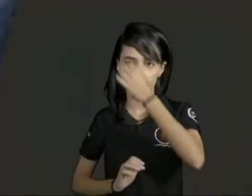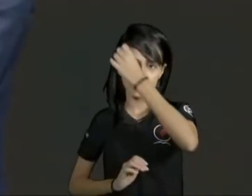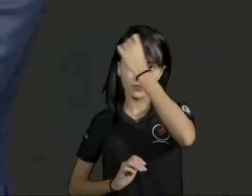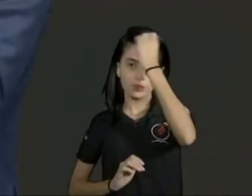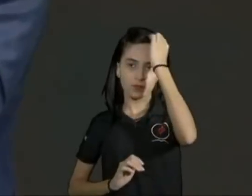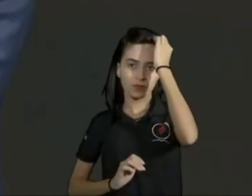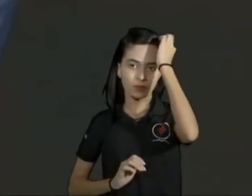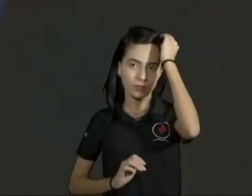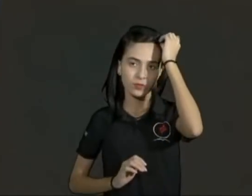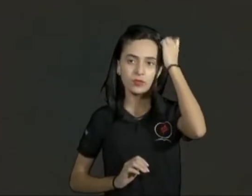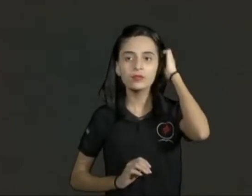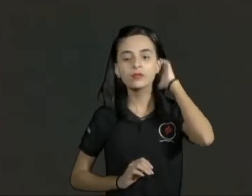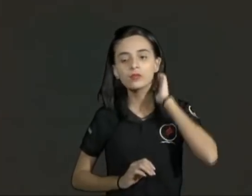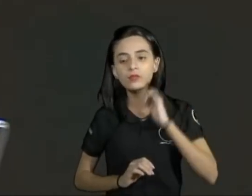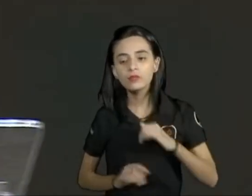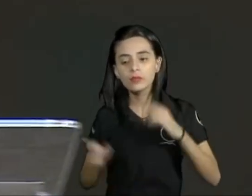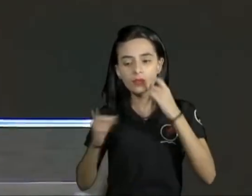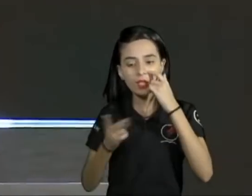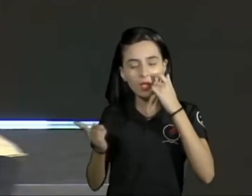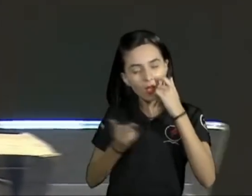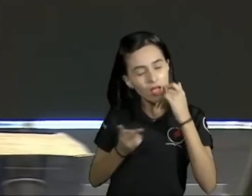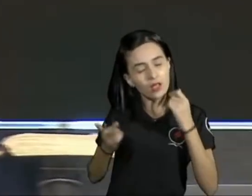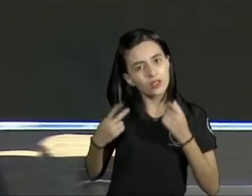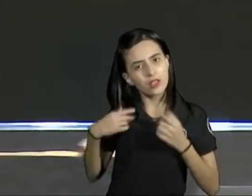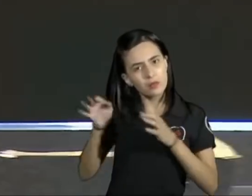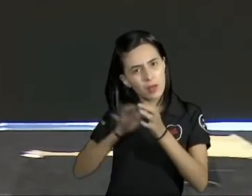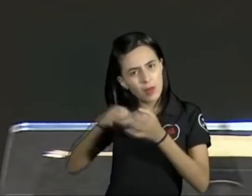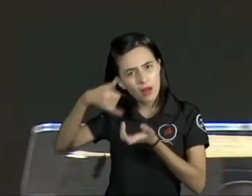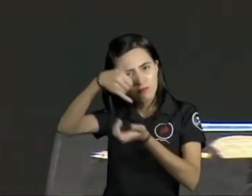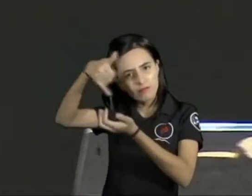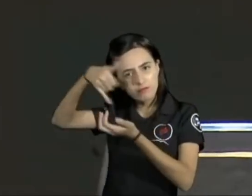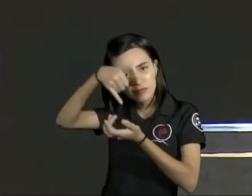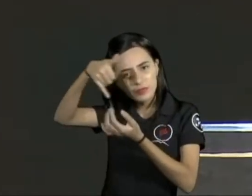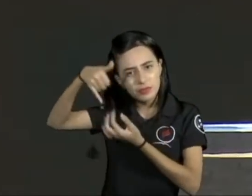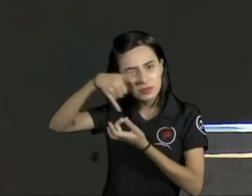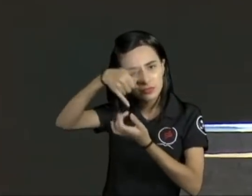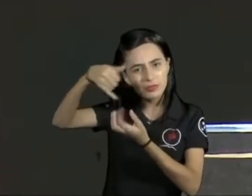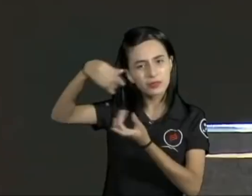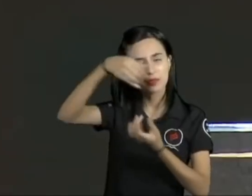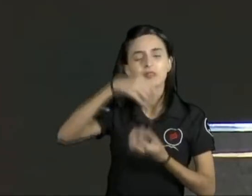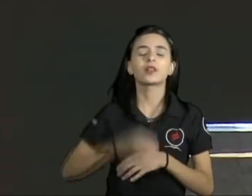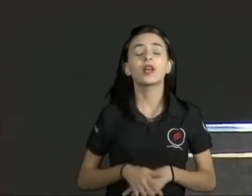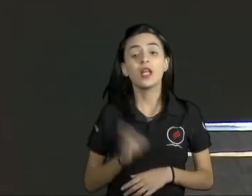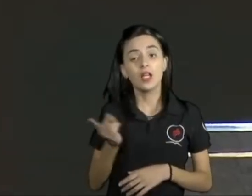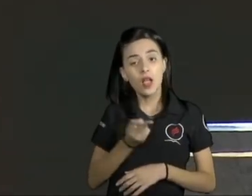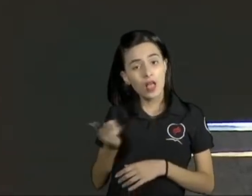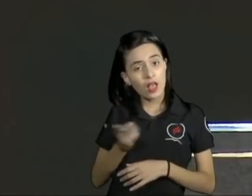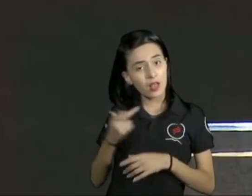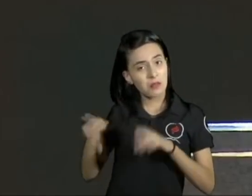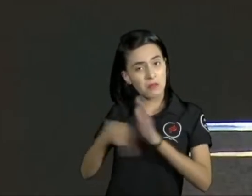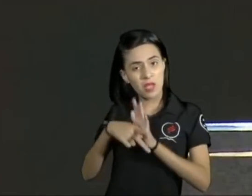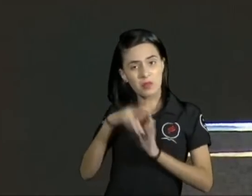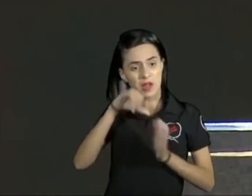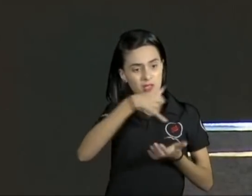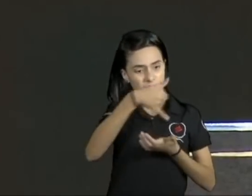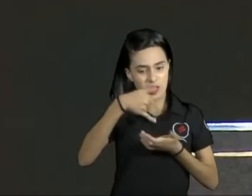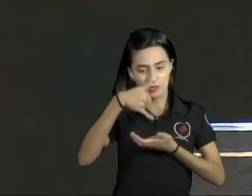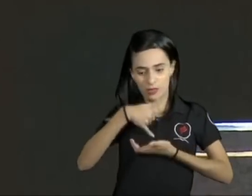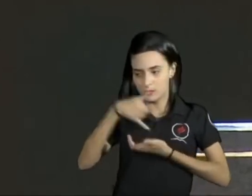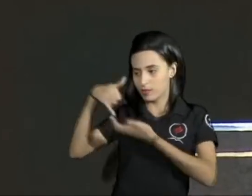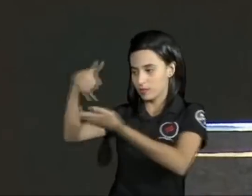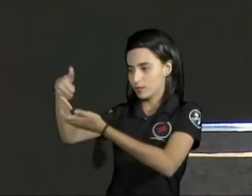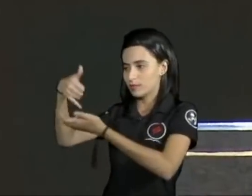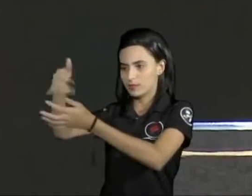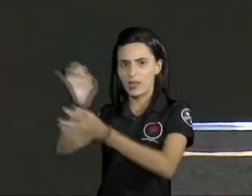e são elas que preparam a sua lâmpada cada uma tem a gente para ser não tem